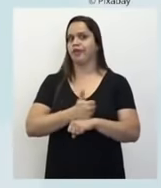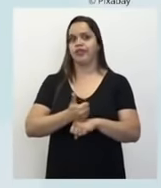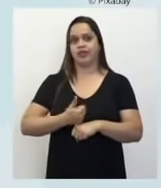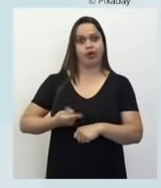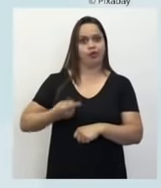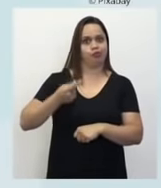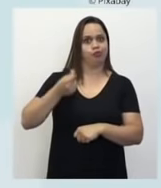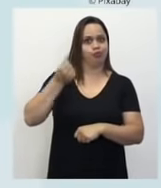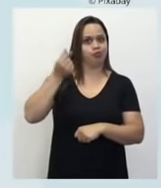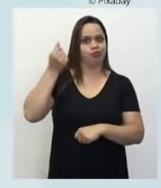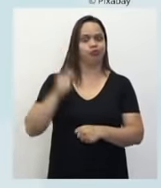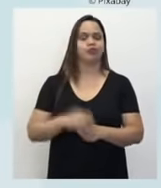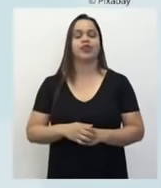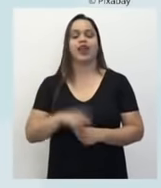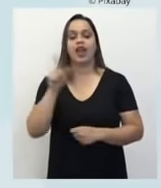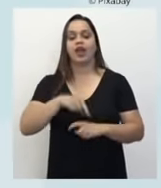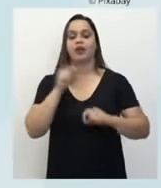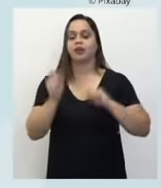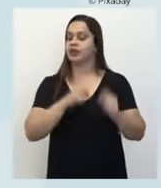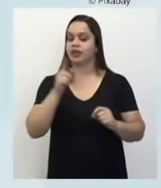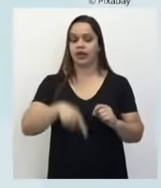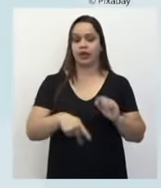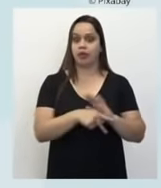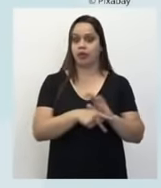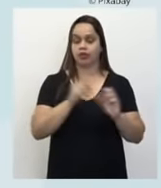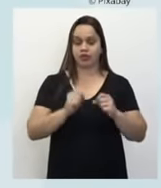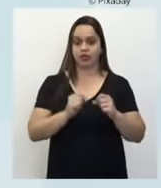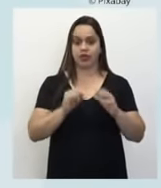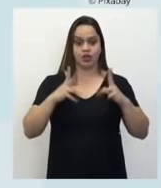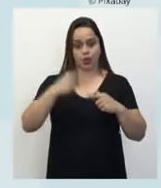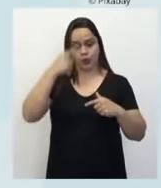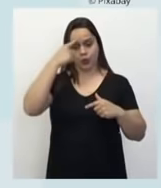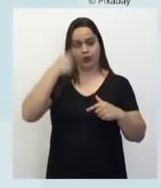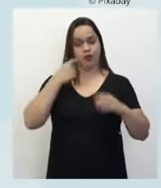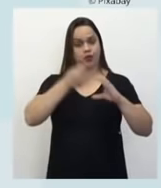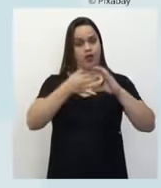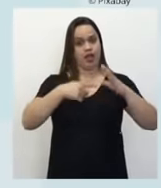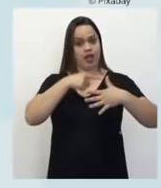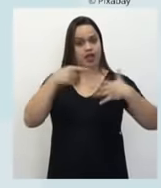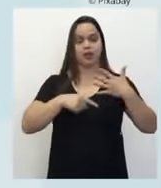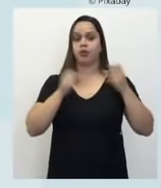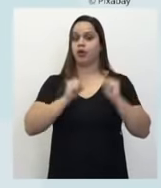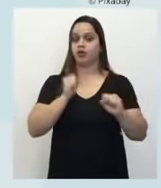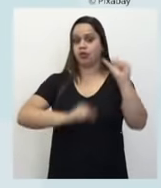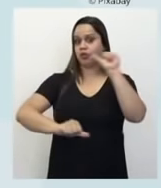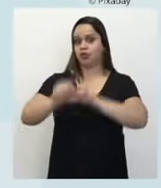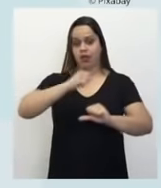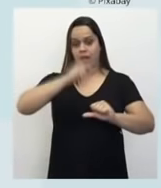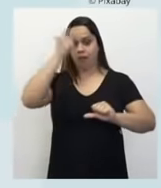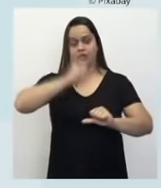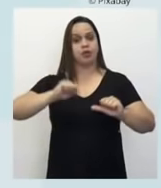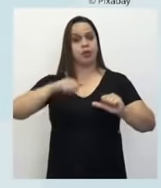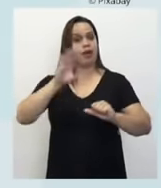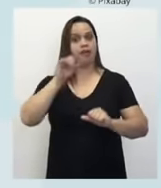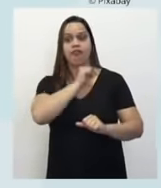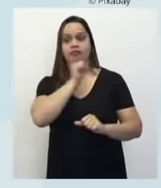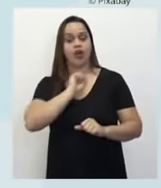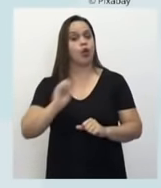profissional responsável pela maquiagem e caracterização da personagem, podendo até transformar o artista em personagens mais velhos